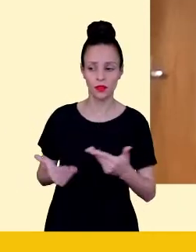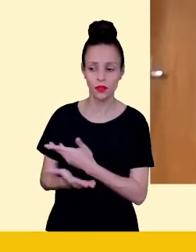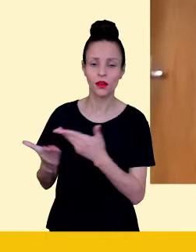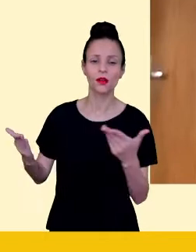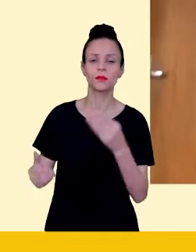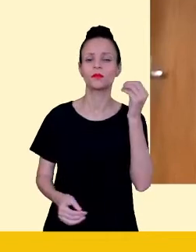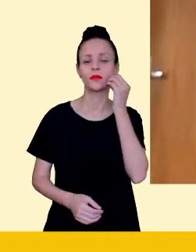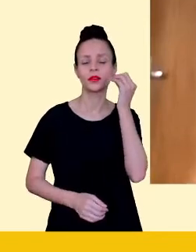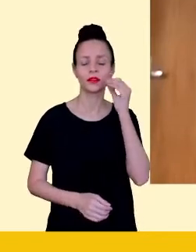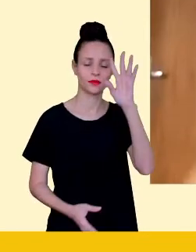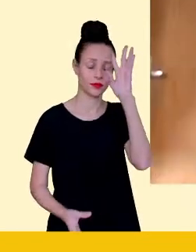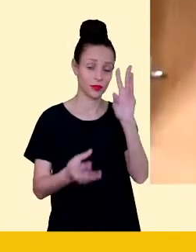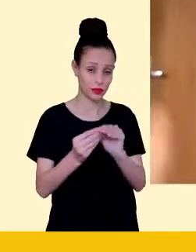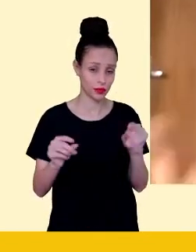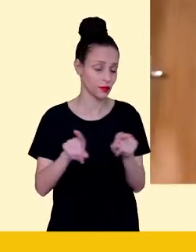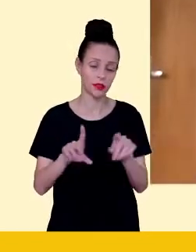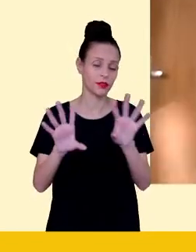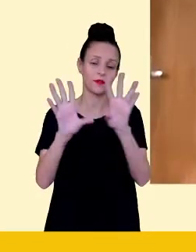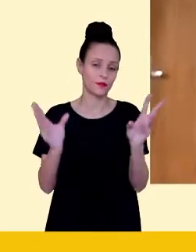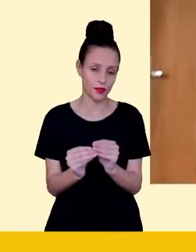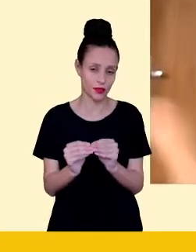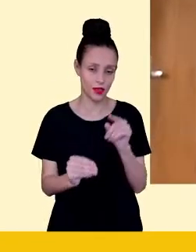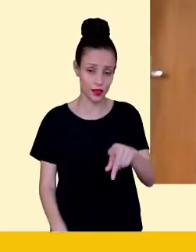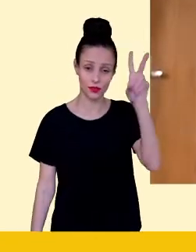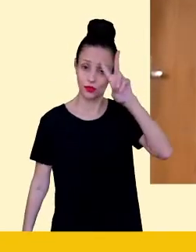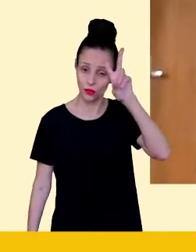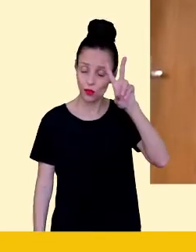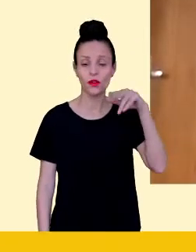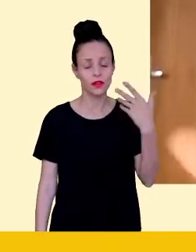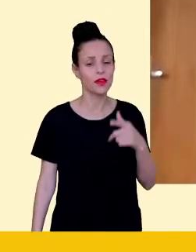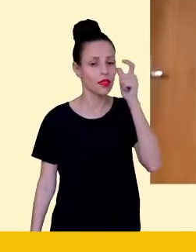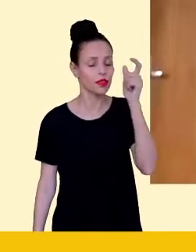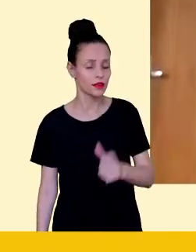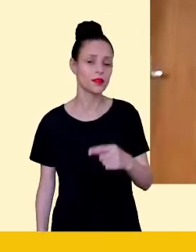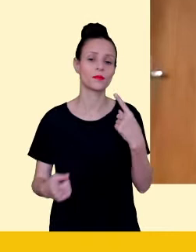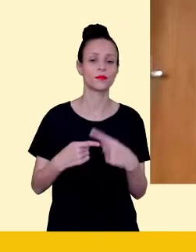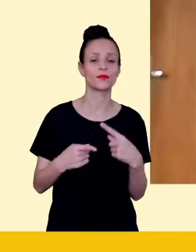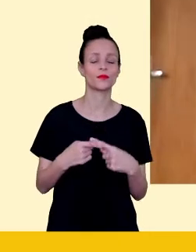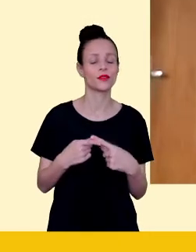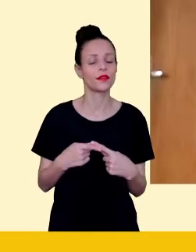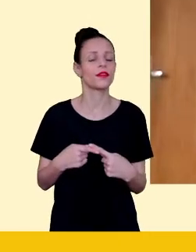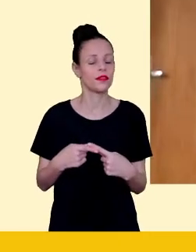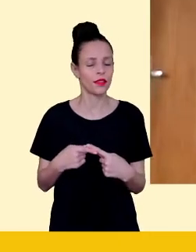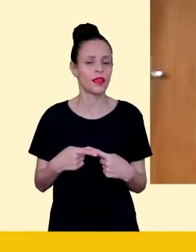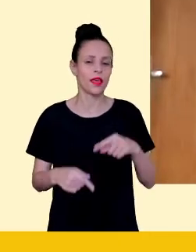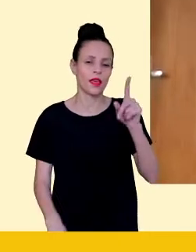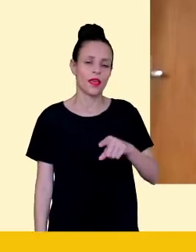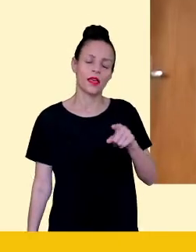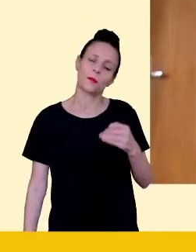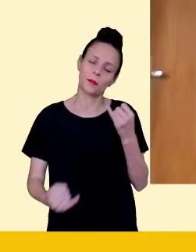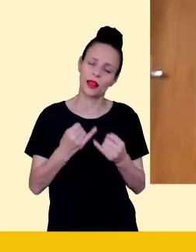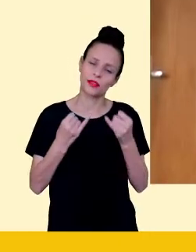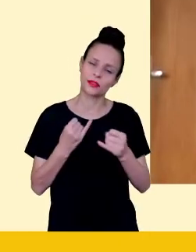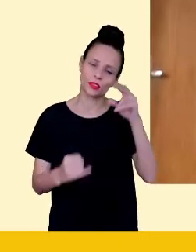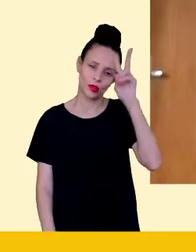projetou esse material, mostrou e aí conversou tentando entender um pouco, enfim, dessa história, que é interessante isso